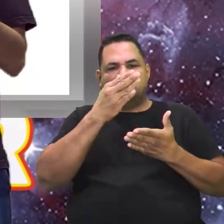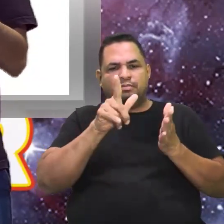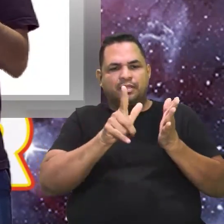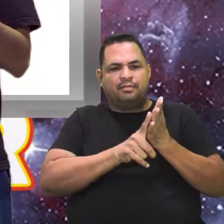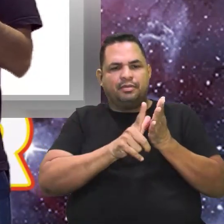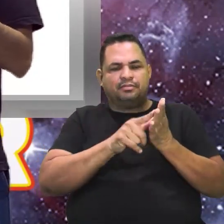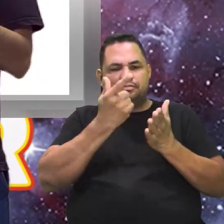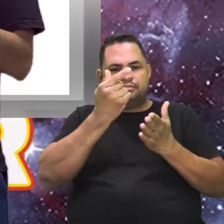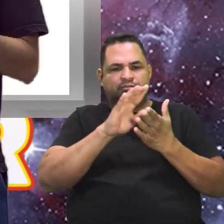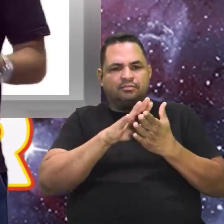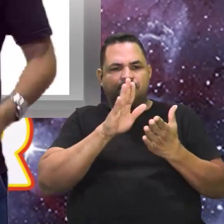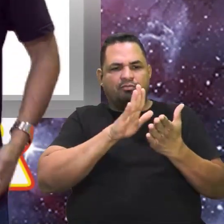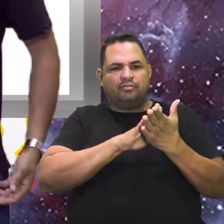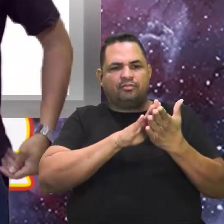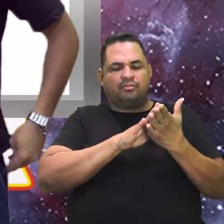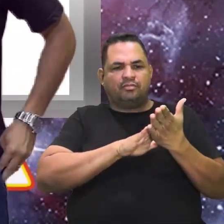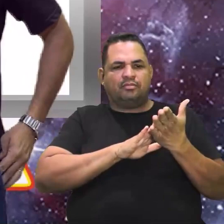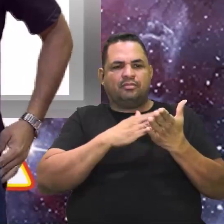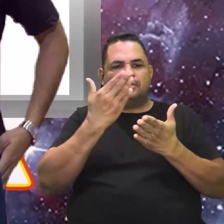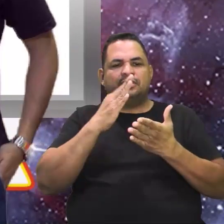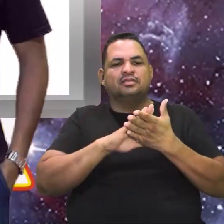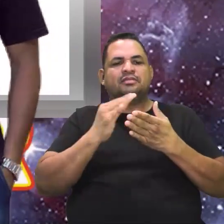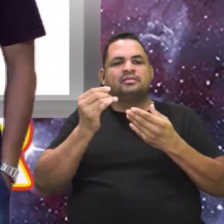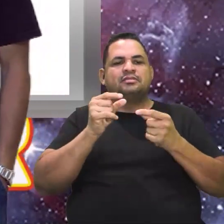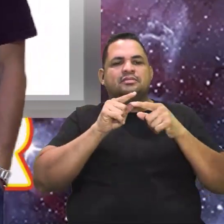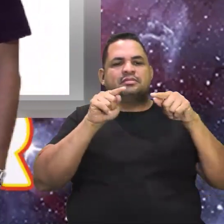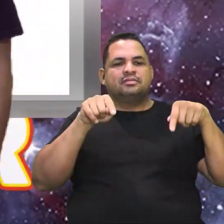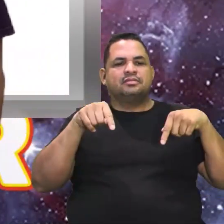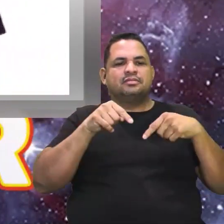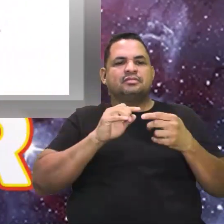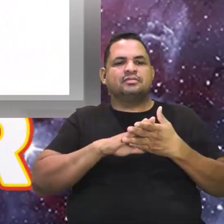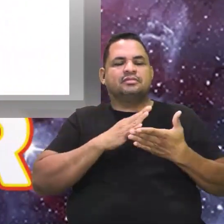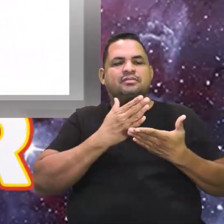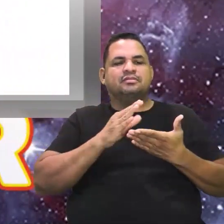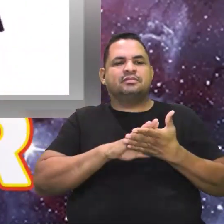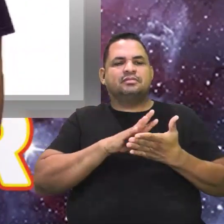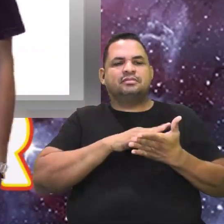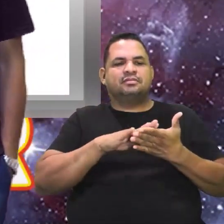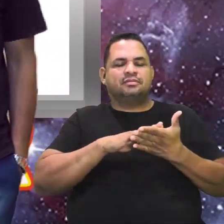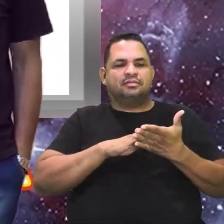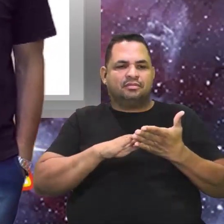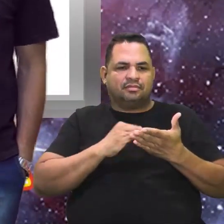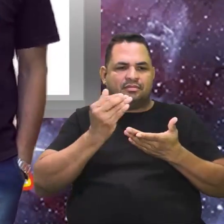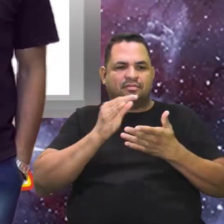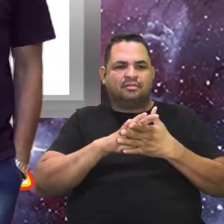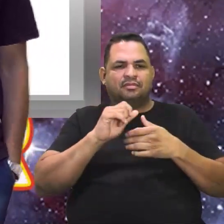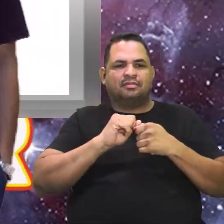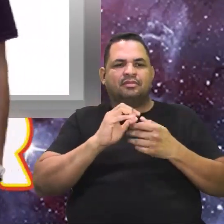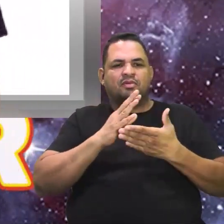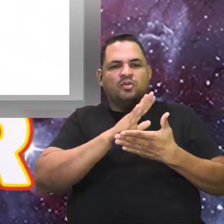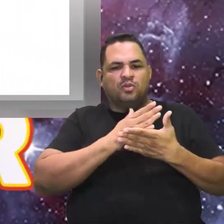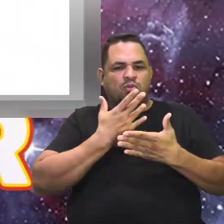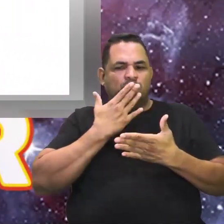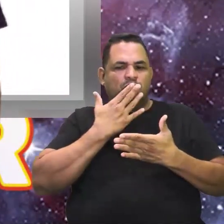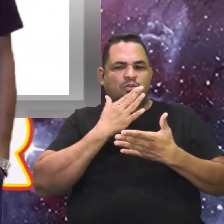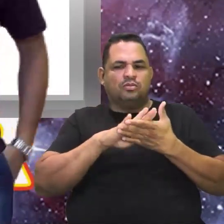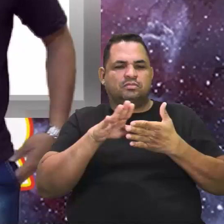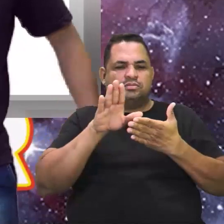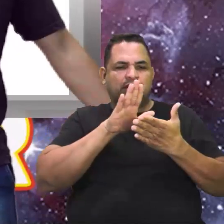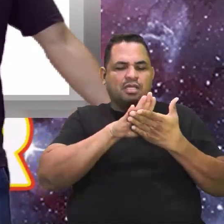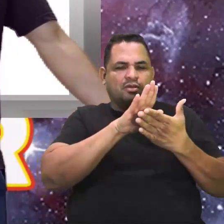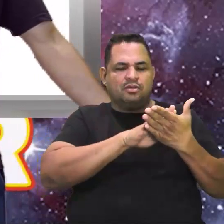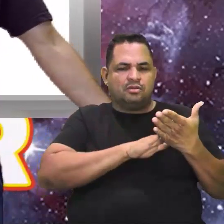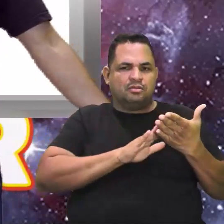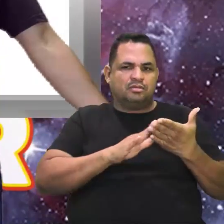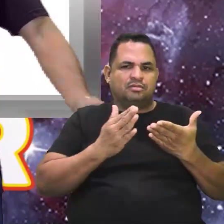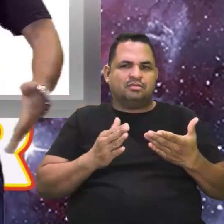anotações Na importantes. minha época eu não tinha esse negócio de post-it, a gente pegava uns pedacinhos de papel, né, do caderno, né? Coloria. E aí fazia coloridinho com lápis de cor e ficava colando